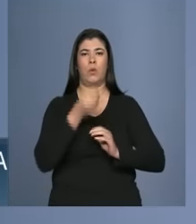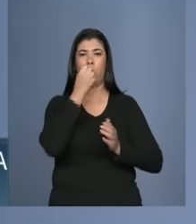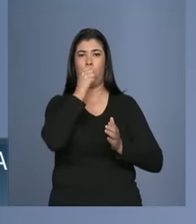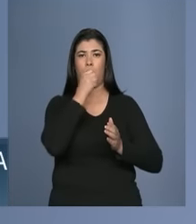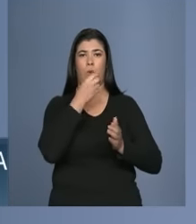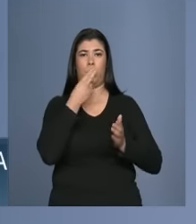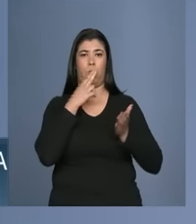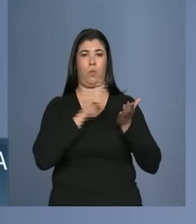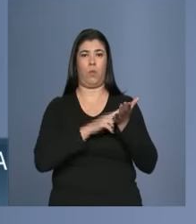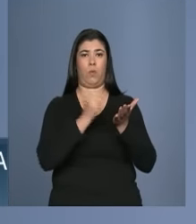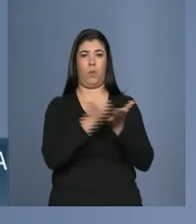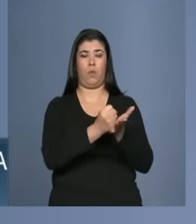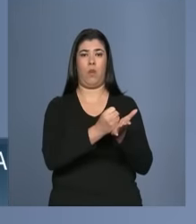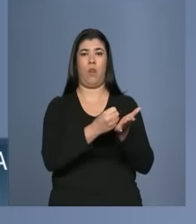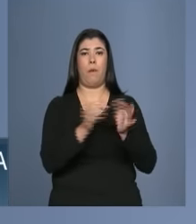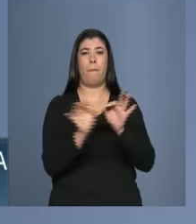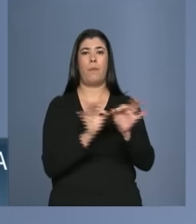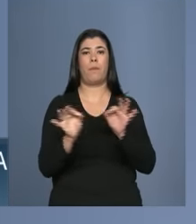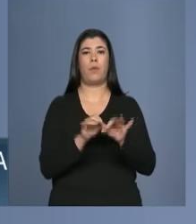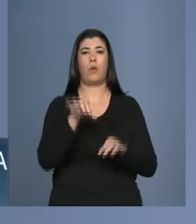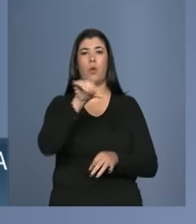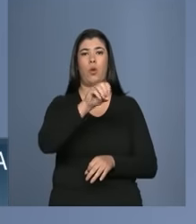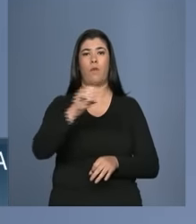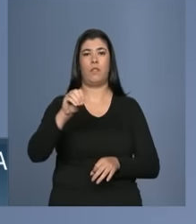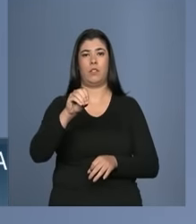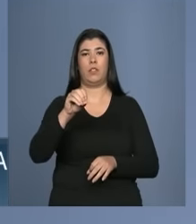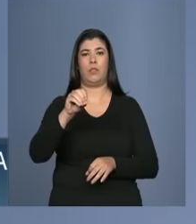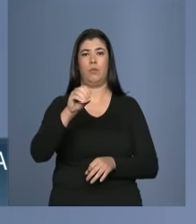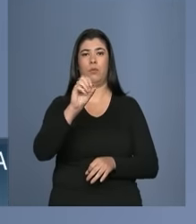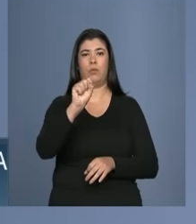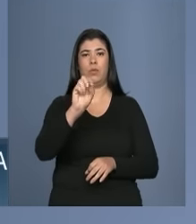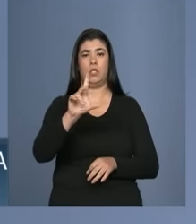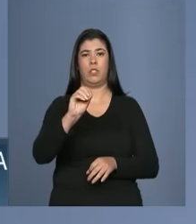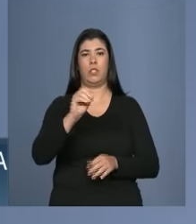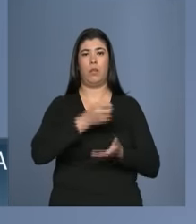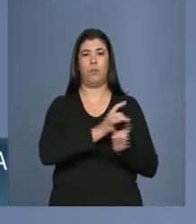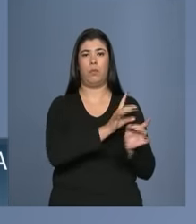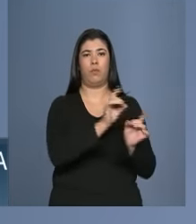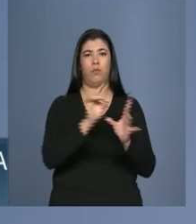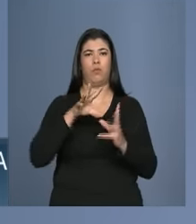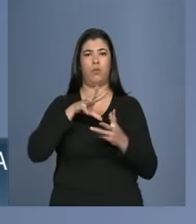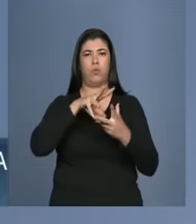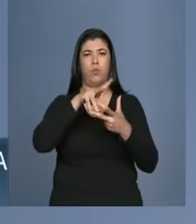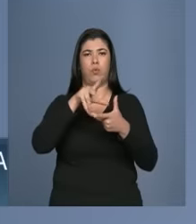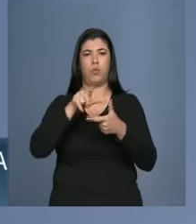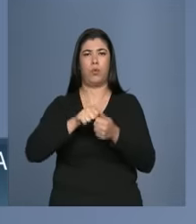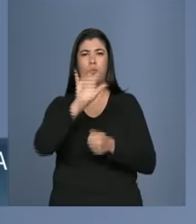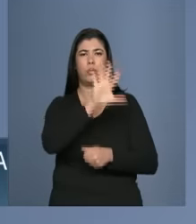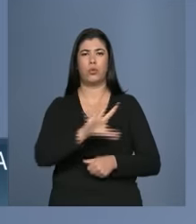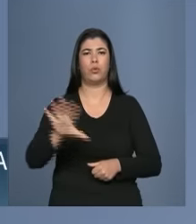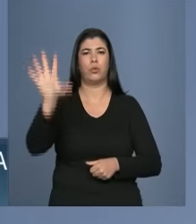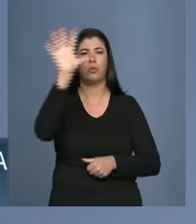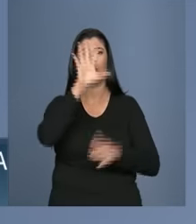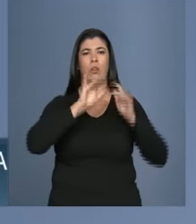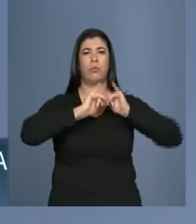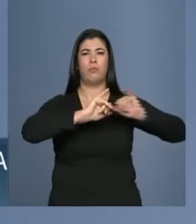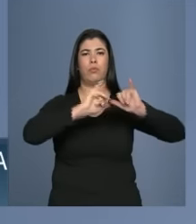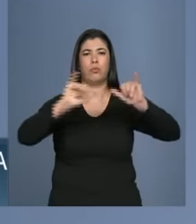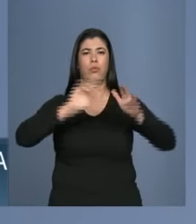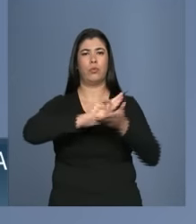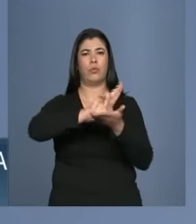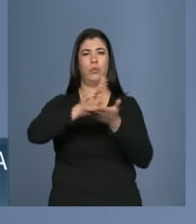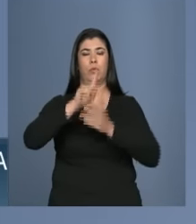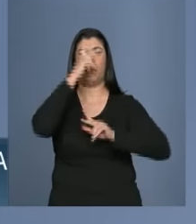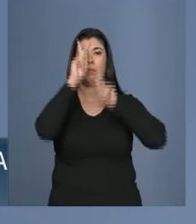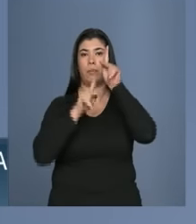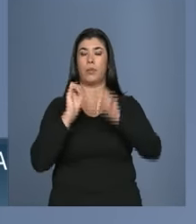de 900.000 Selos que circularão por todo o mundo propagando a todos os povos